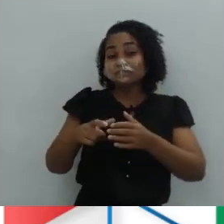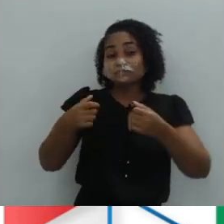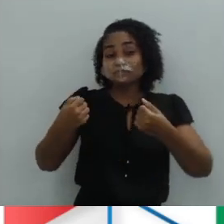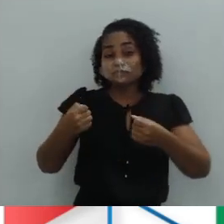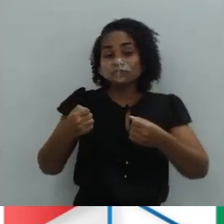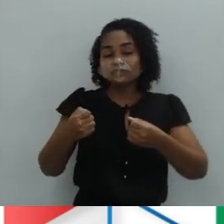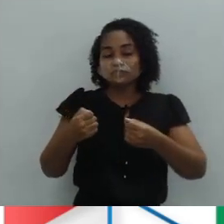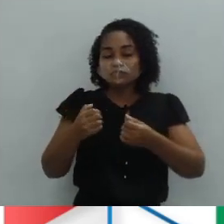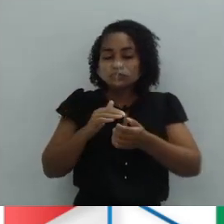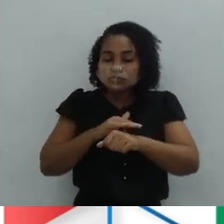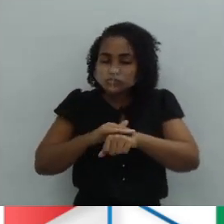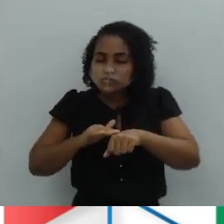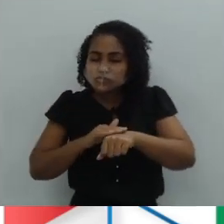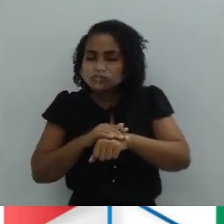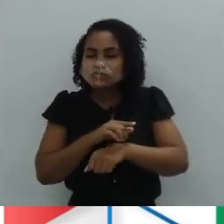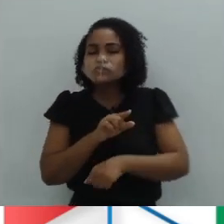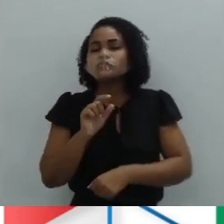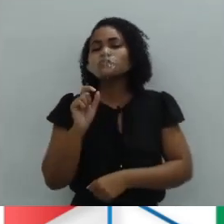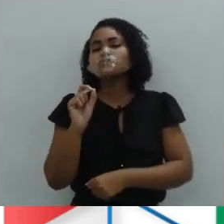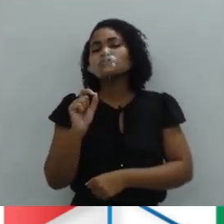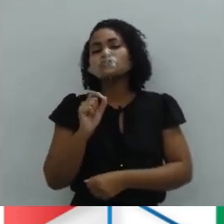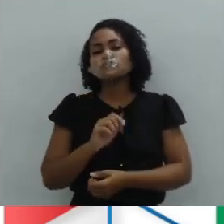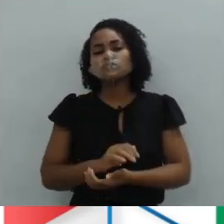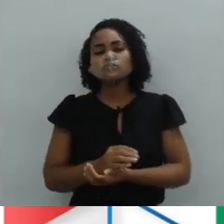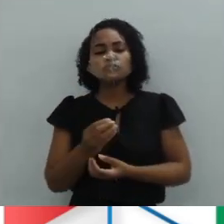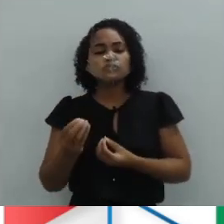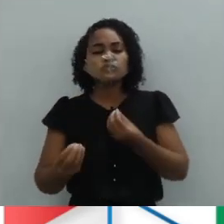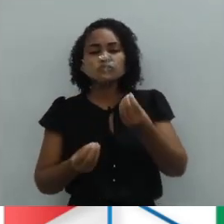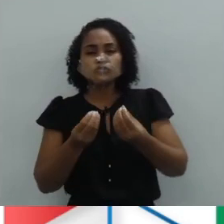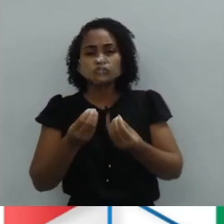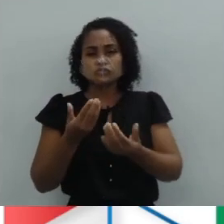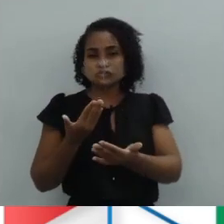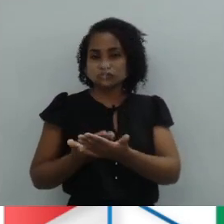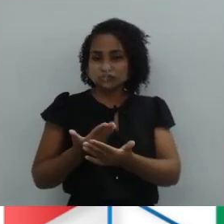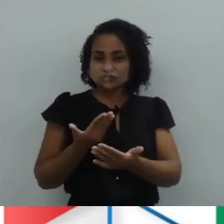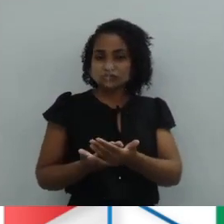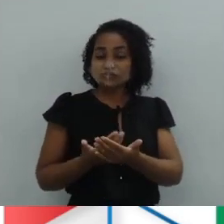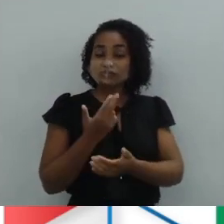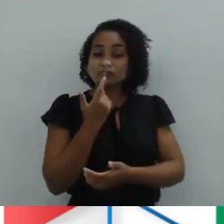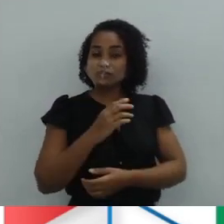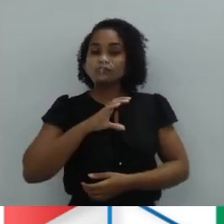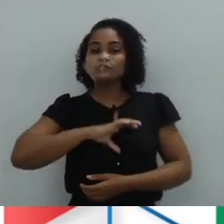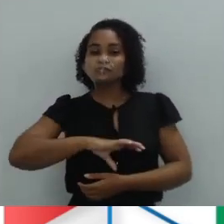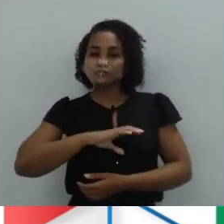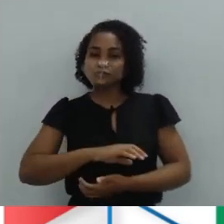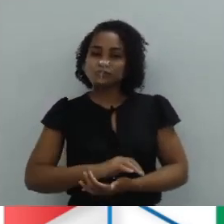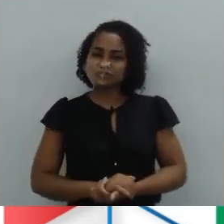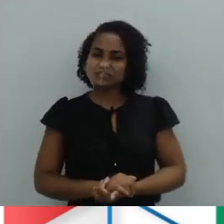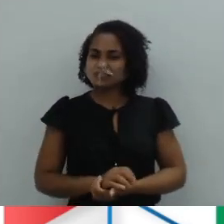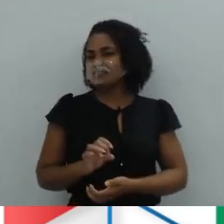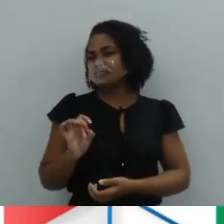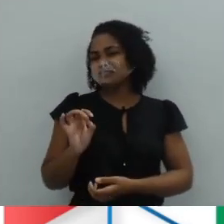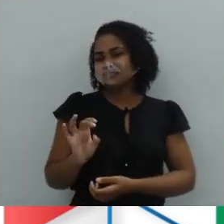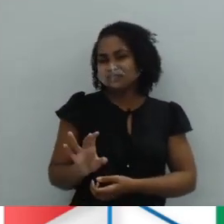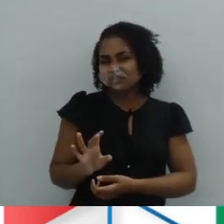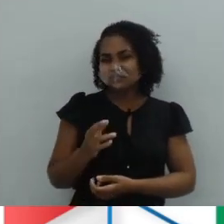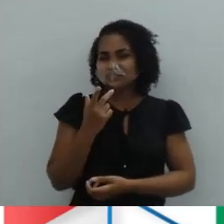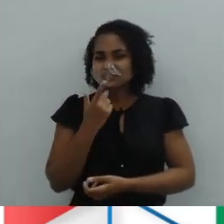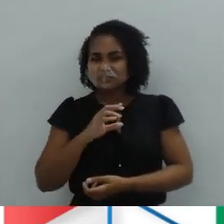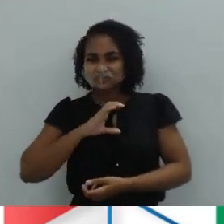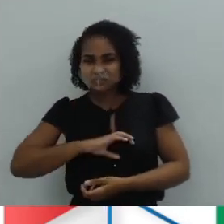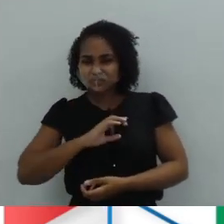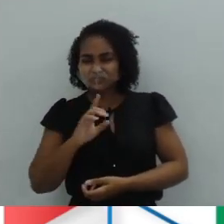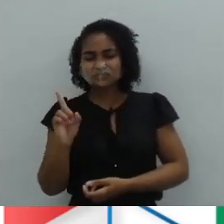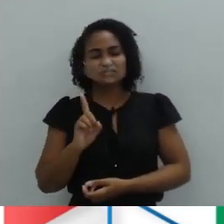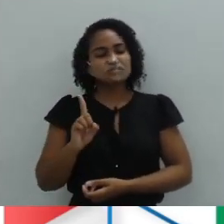preciso conversar com vocês sobre como estudar realmente a língua portuguesa. Não apenas a língua portuguesa,